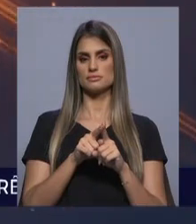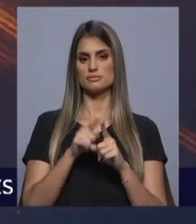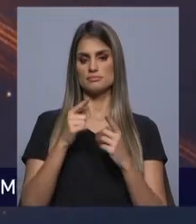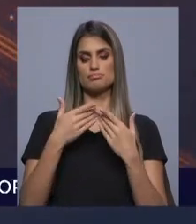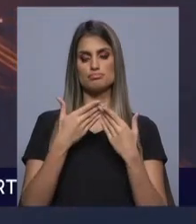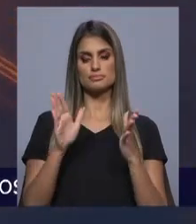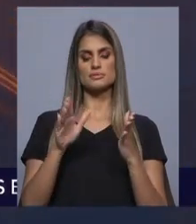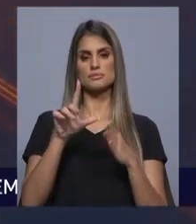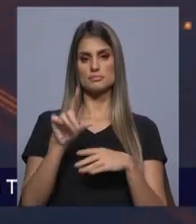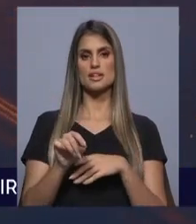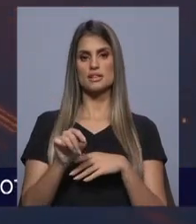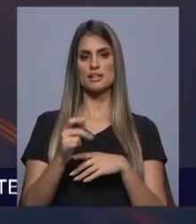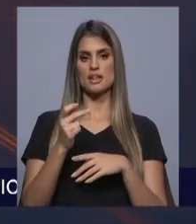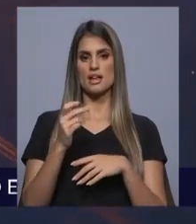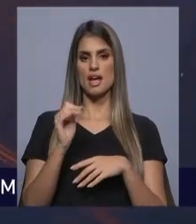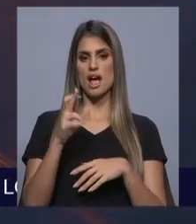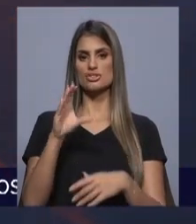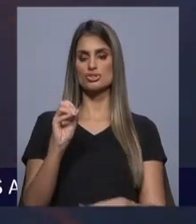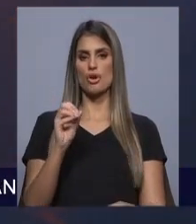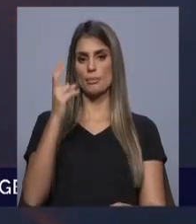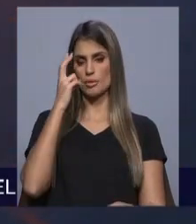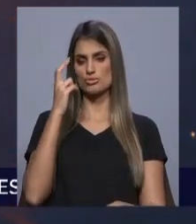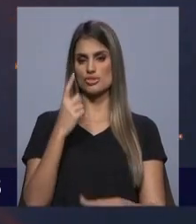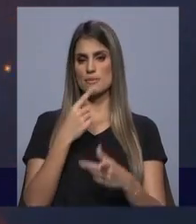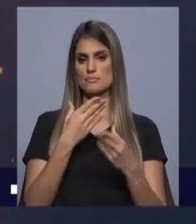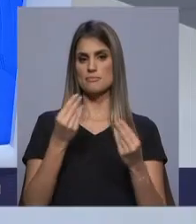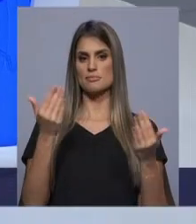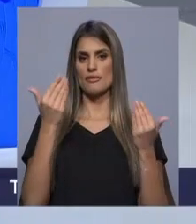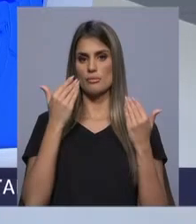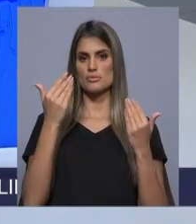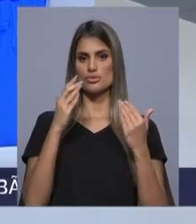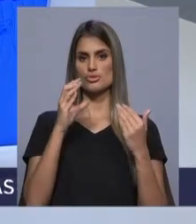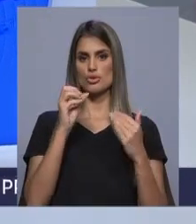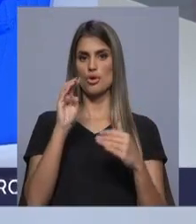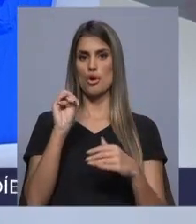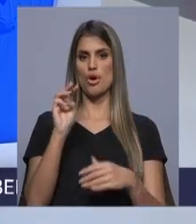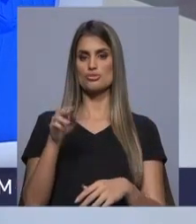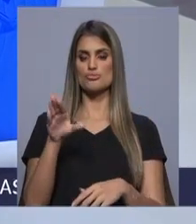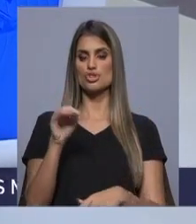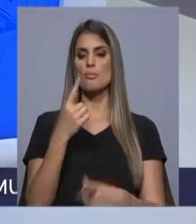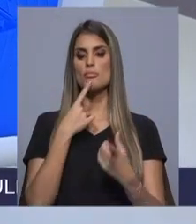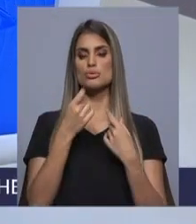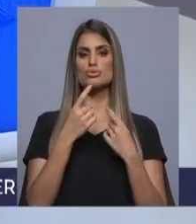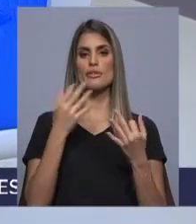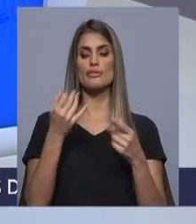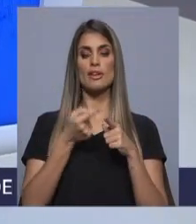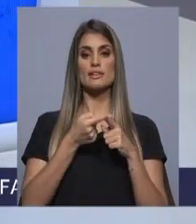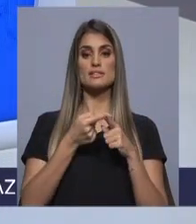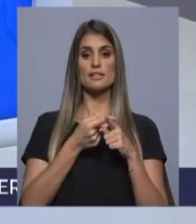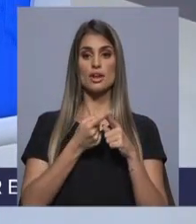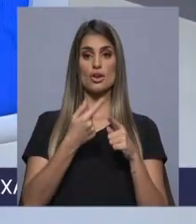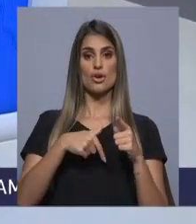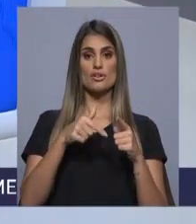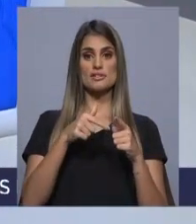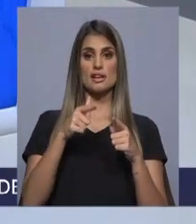abre também para a astrobiologia. Muito bem. Ainda há mais notícias sobre os confins do cosmos e tens aqui uma pergunta de facto interessante. Será a nossa Via